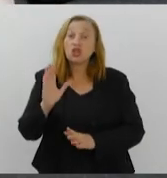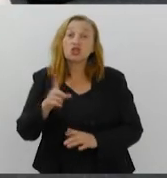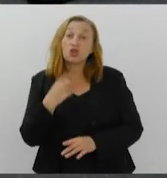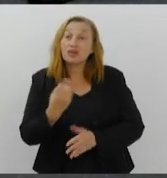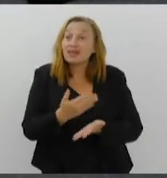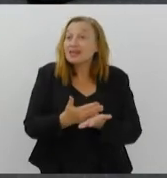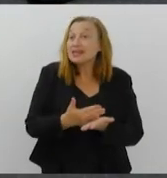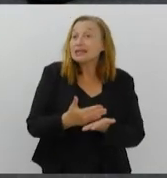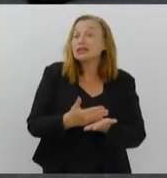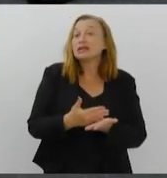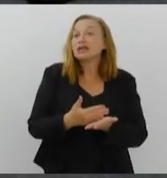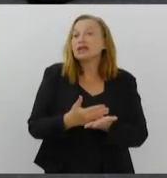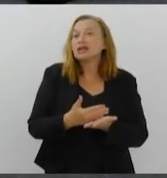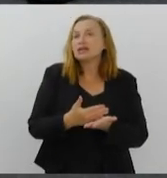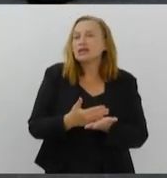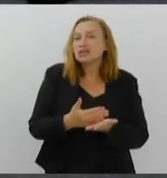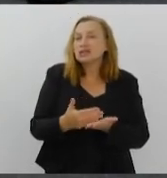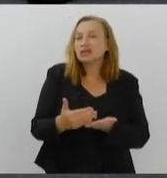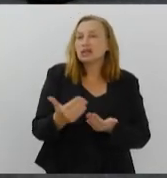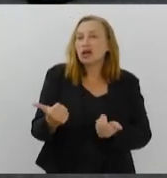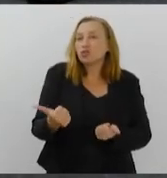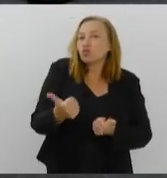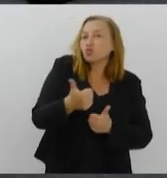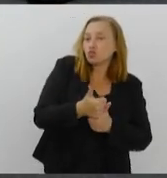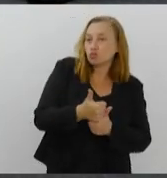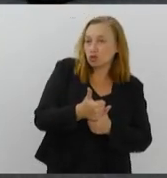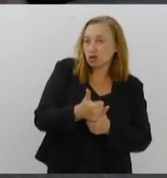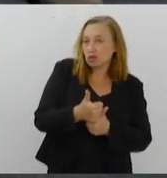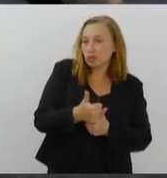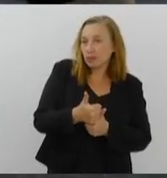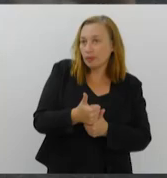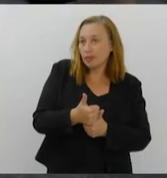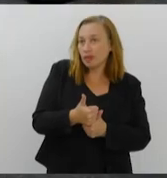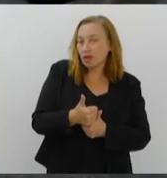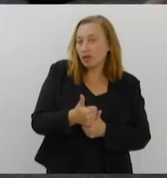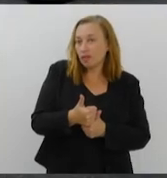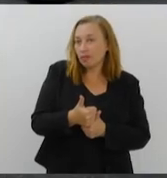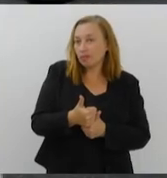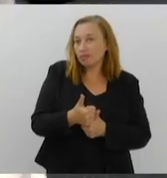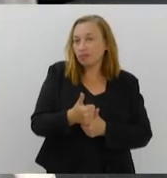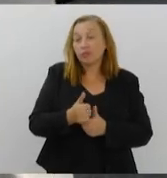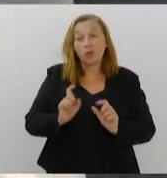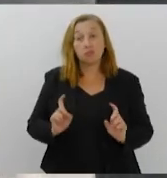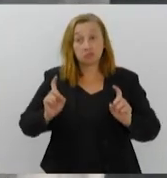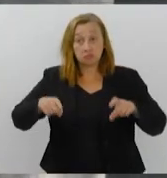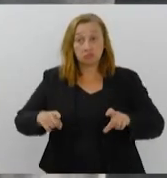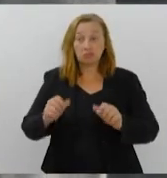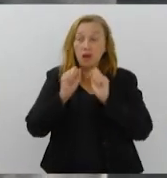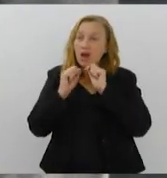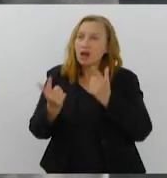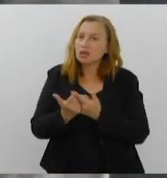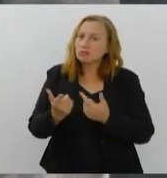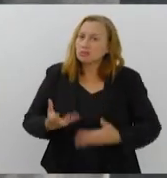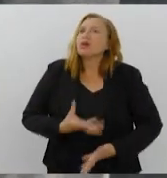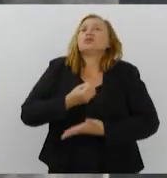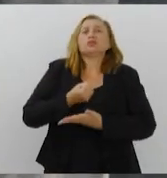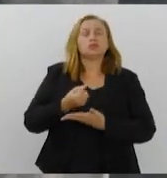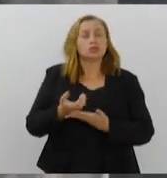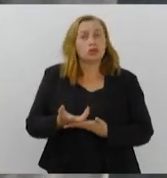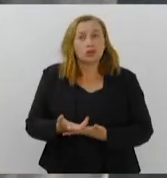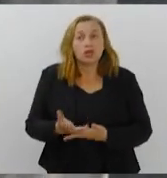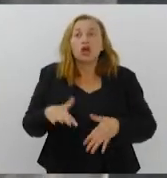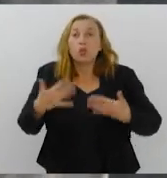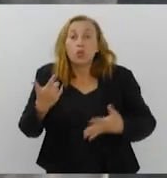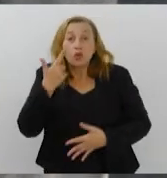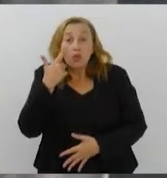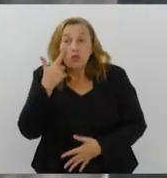acabando de assumir aqui um cargo na Assembleia Legislativa e aquilo me assustou. E quando